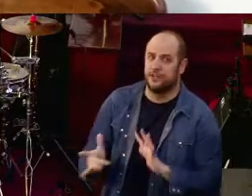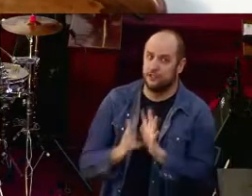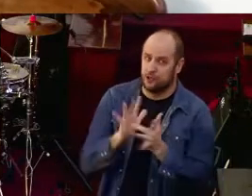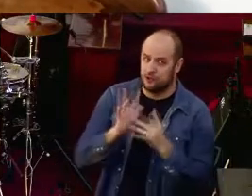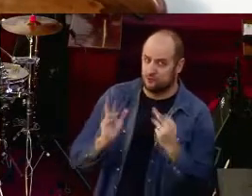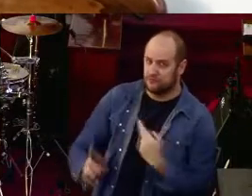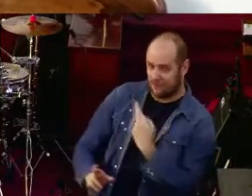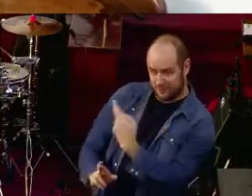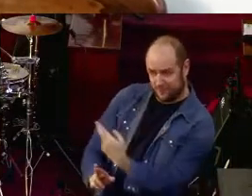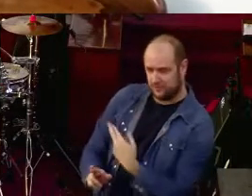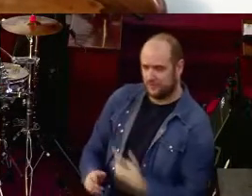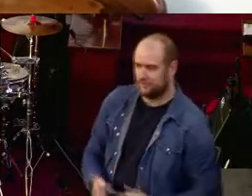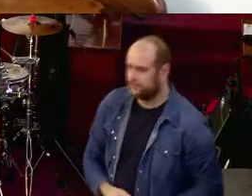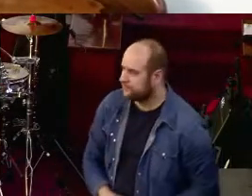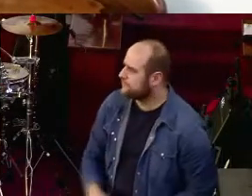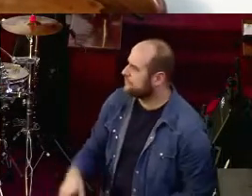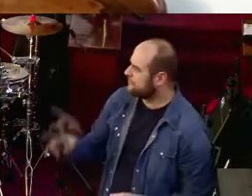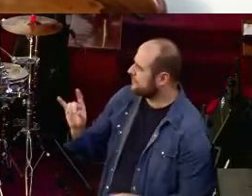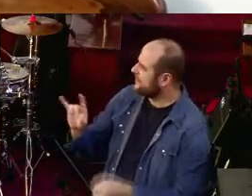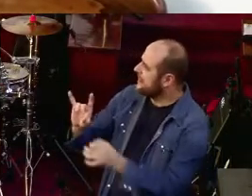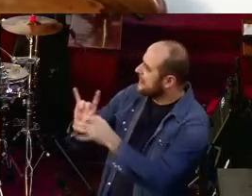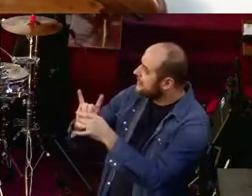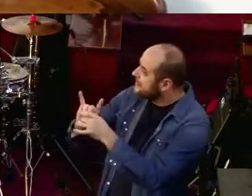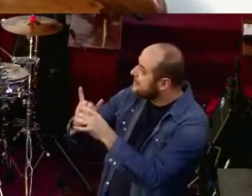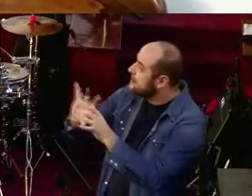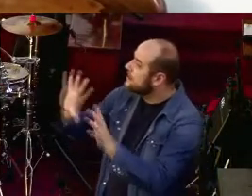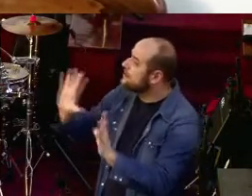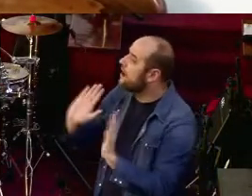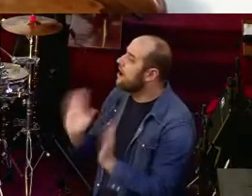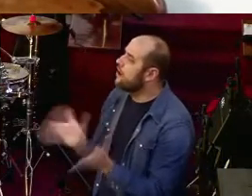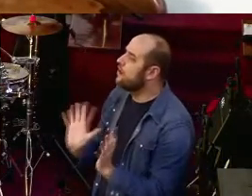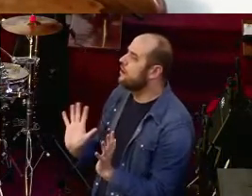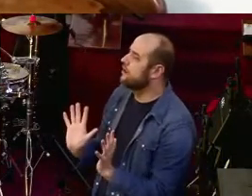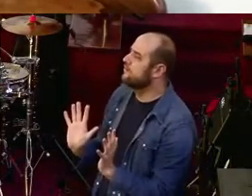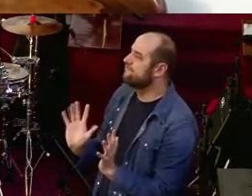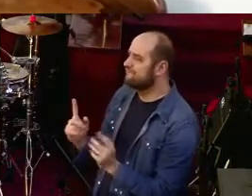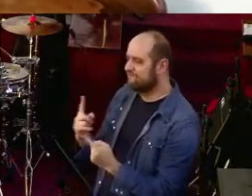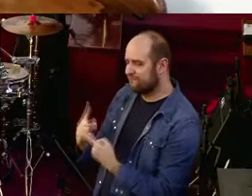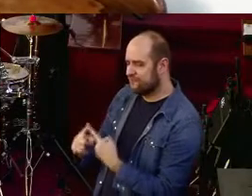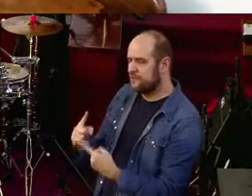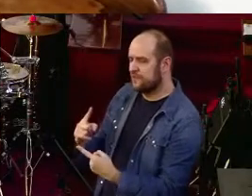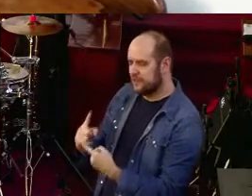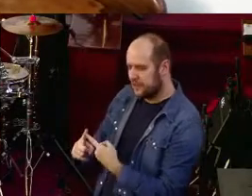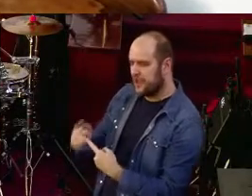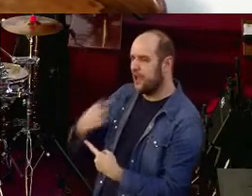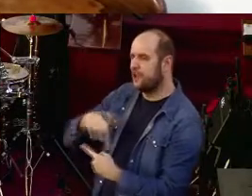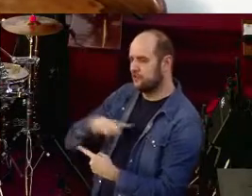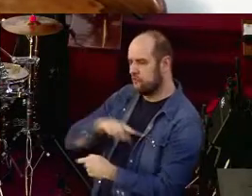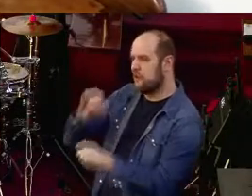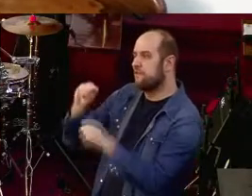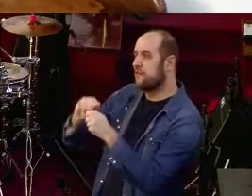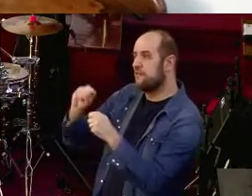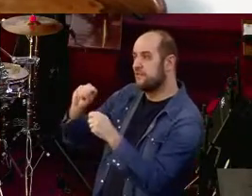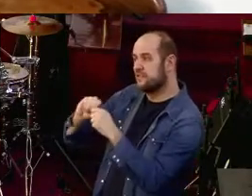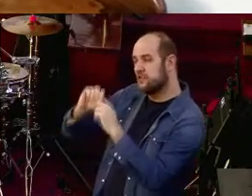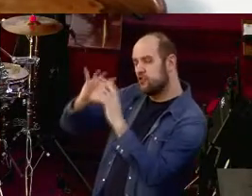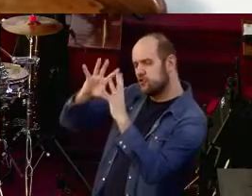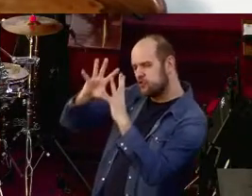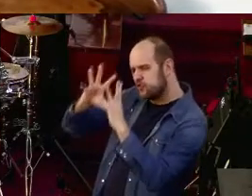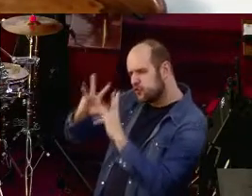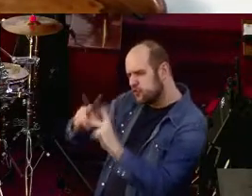assim: deixa por enquanto, porque assim nos convém cumprir toda